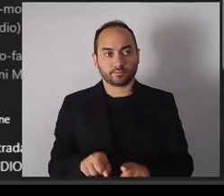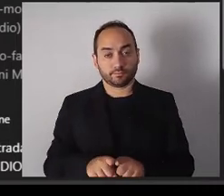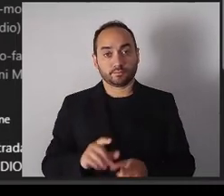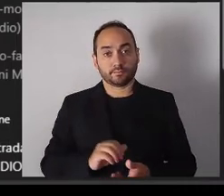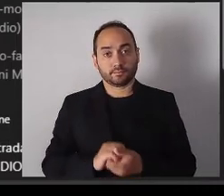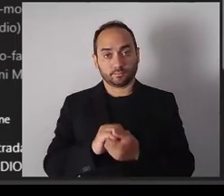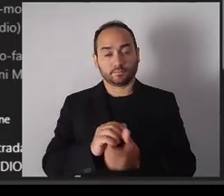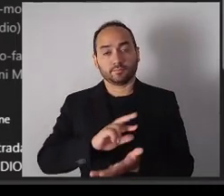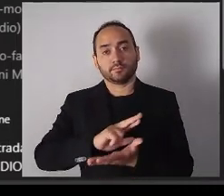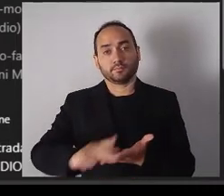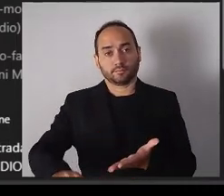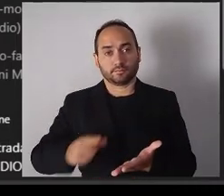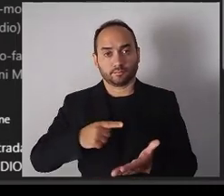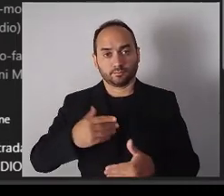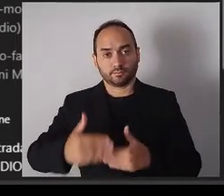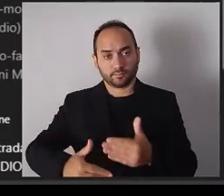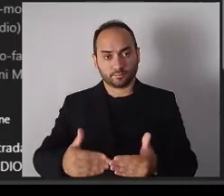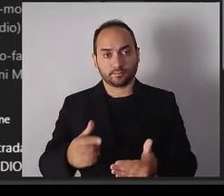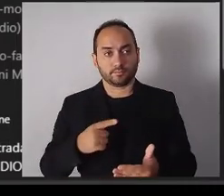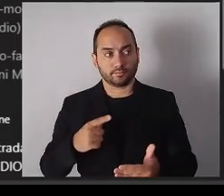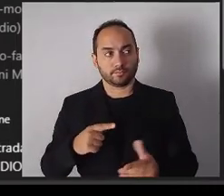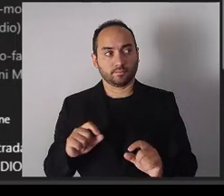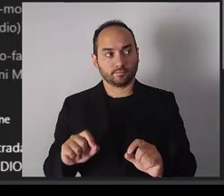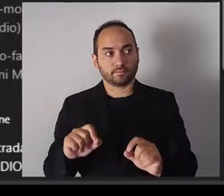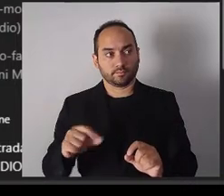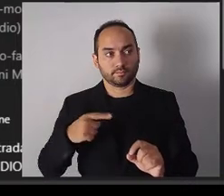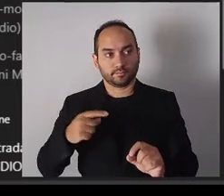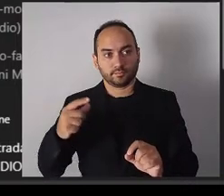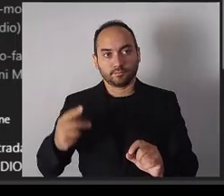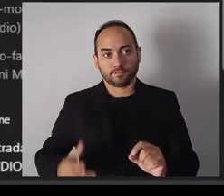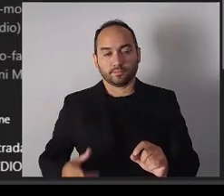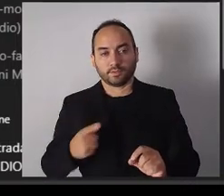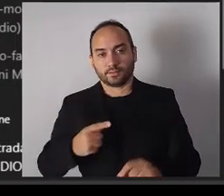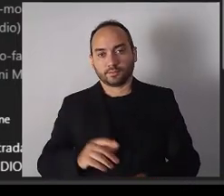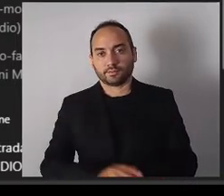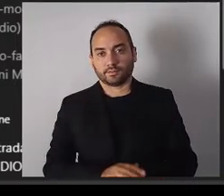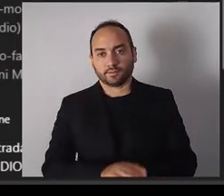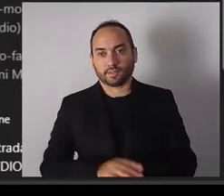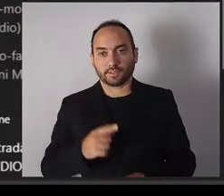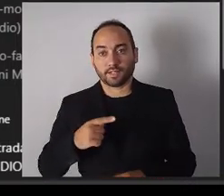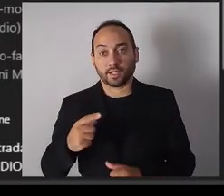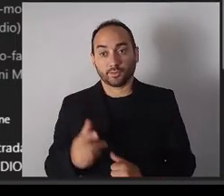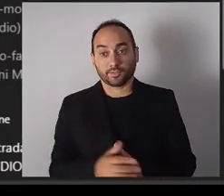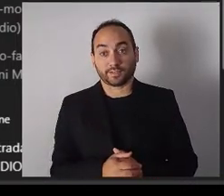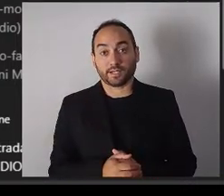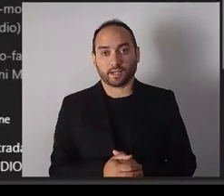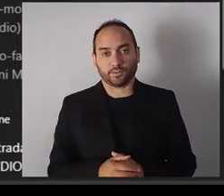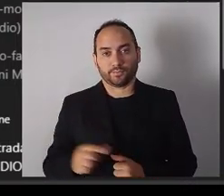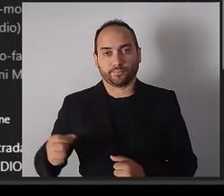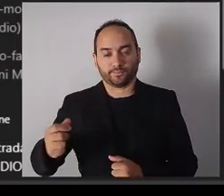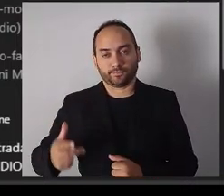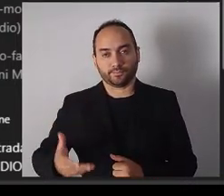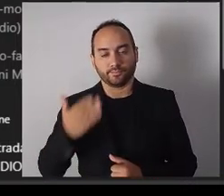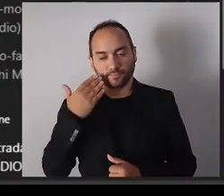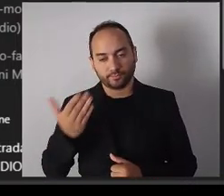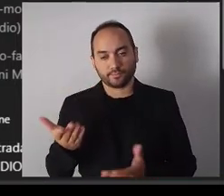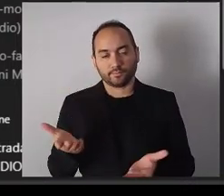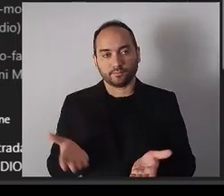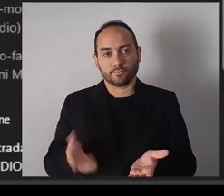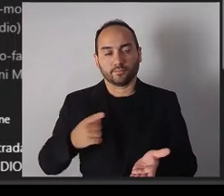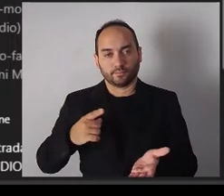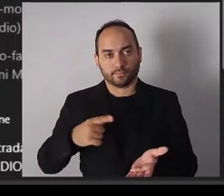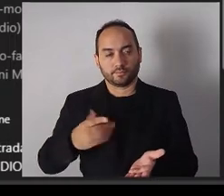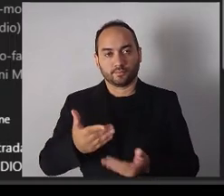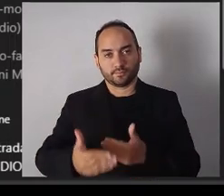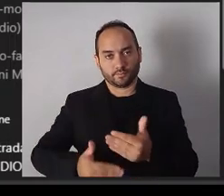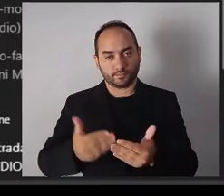demais desembargadores. Cumprimento os servidores aqui presentes. Cumprimento os demais advogados e advogadas, que faço em nome da